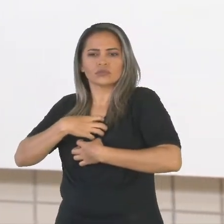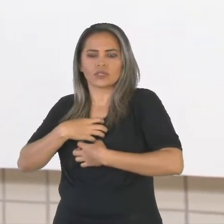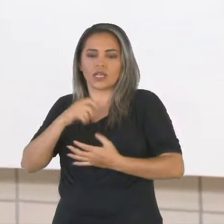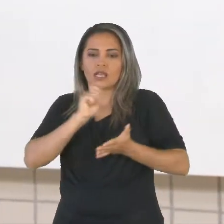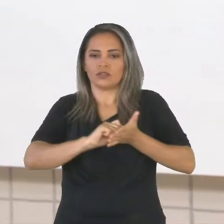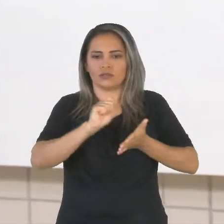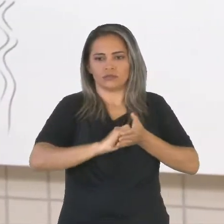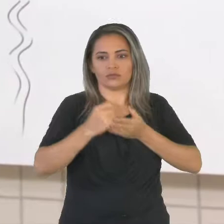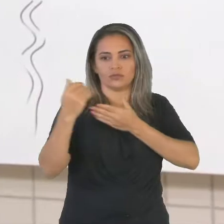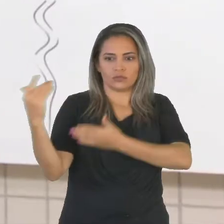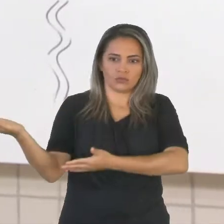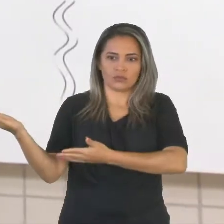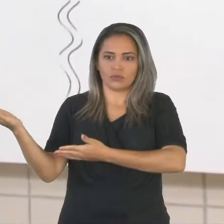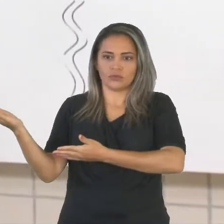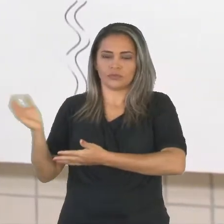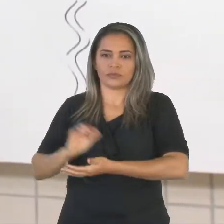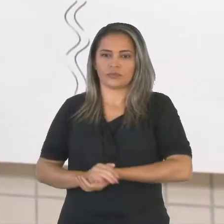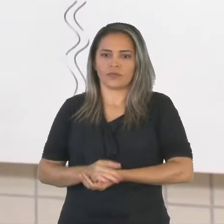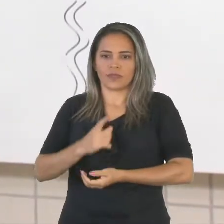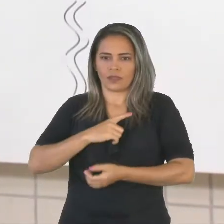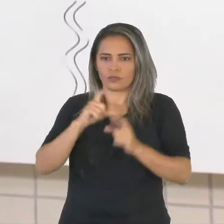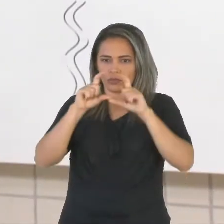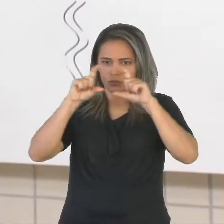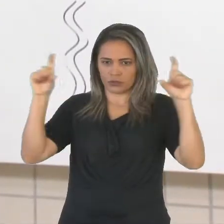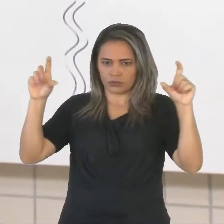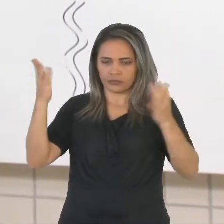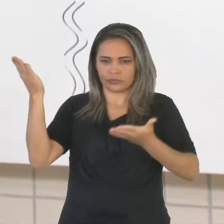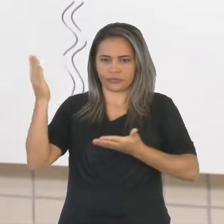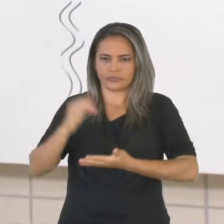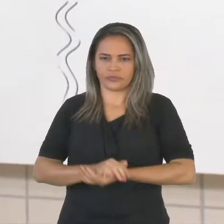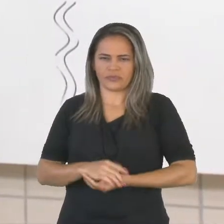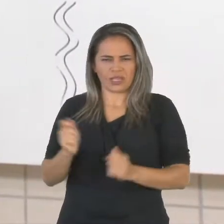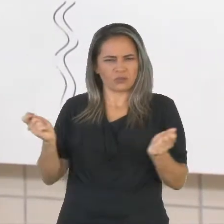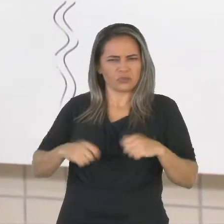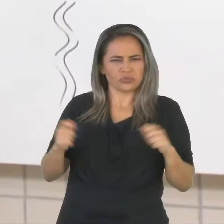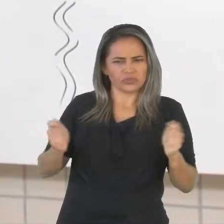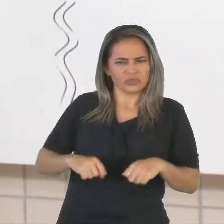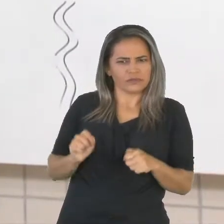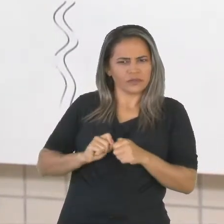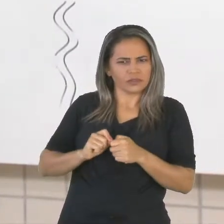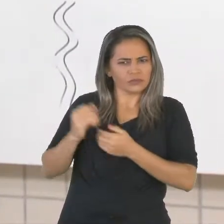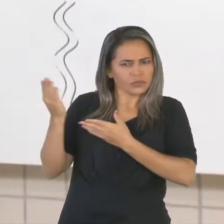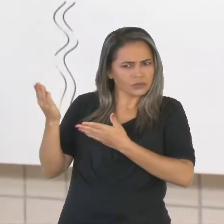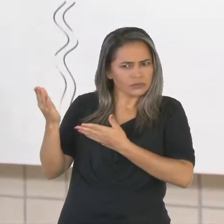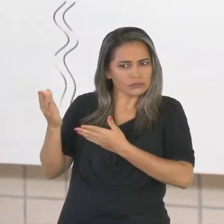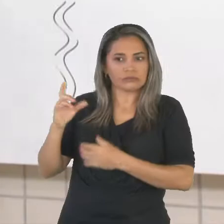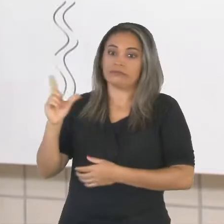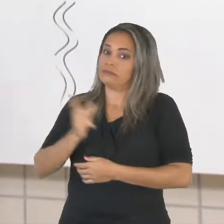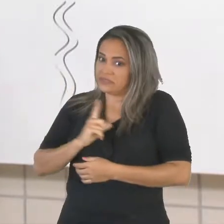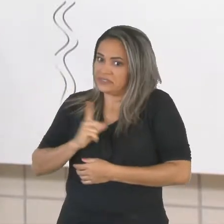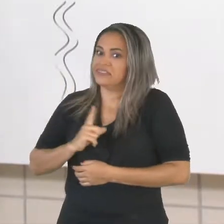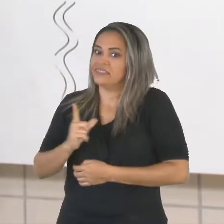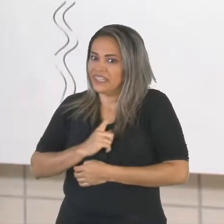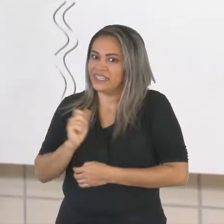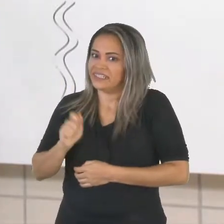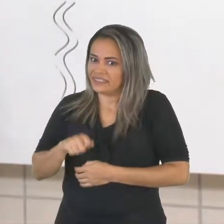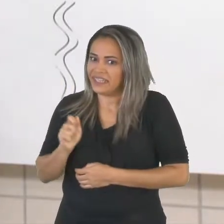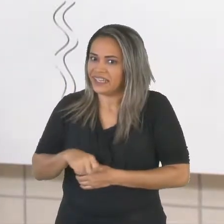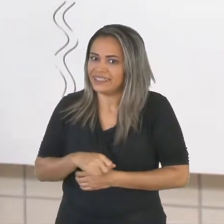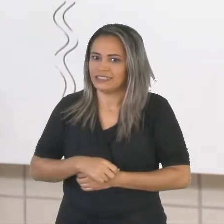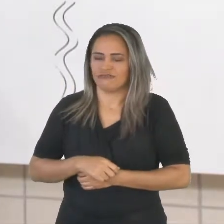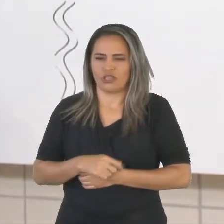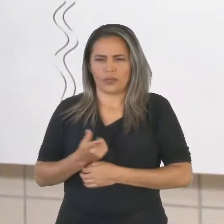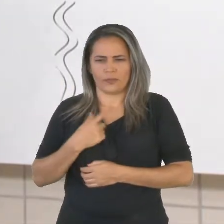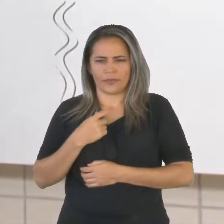aqui, fizemos por esse. Seria possível fazer por esse? Tem que ser.